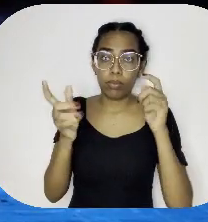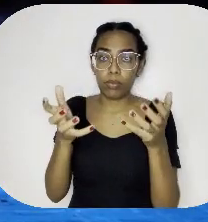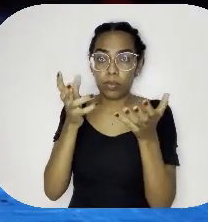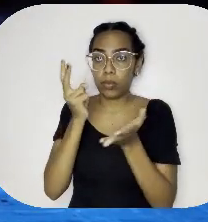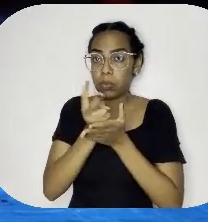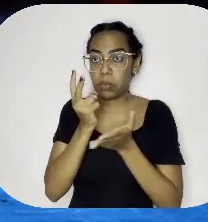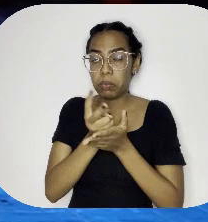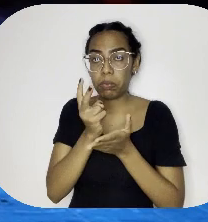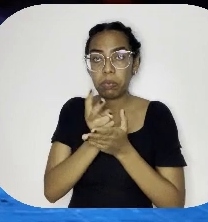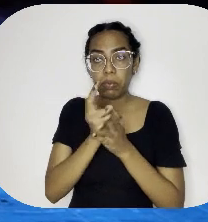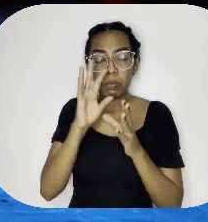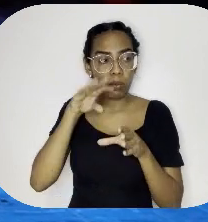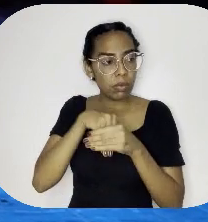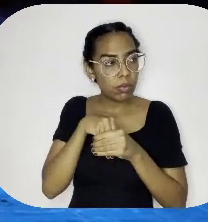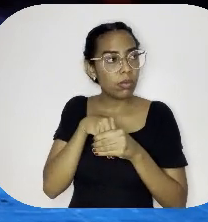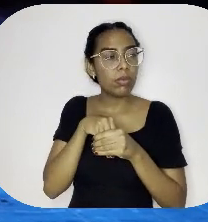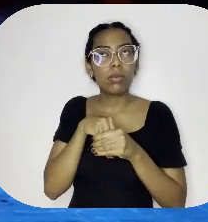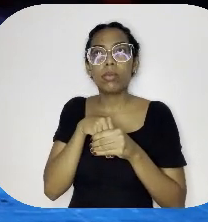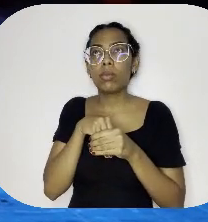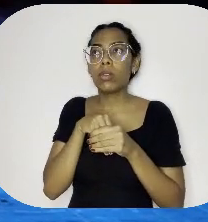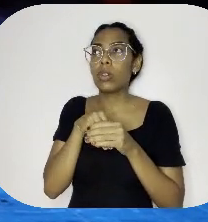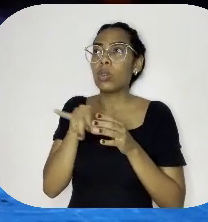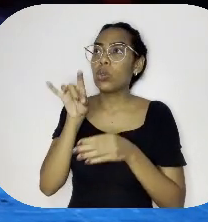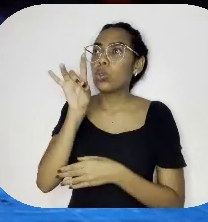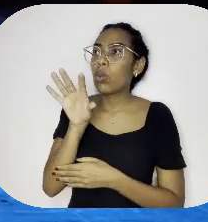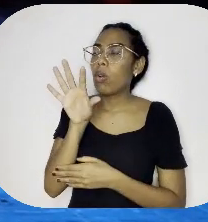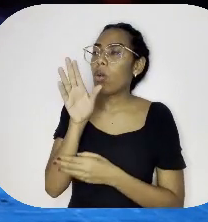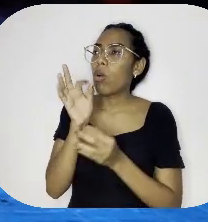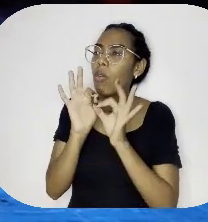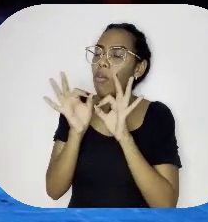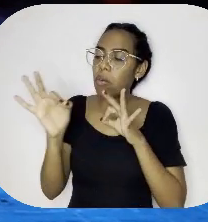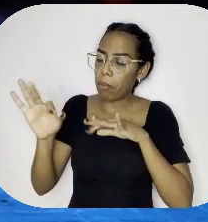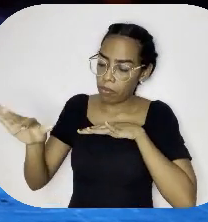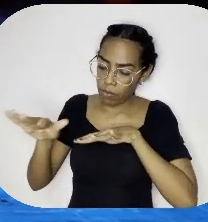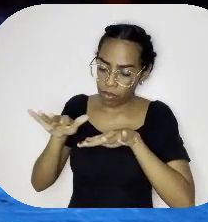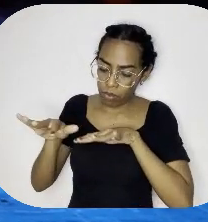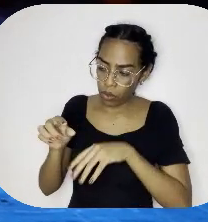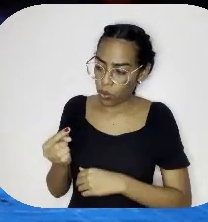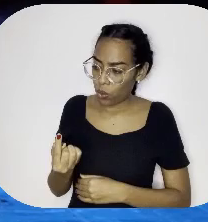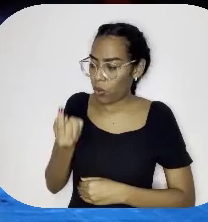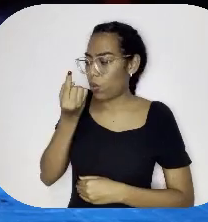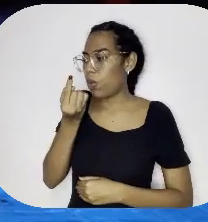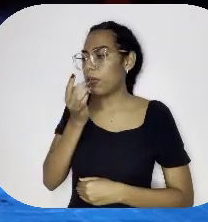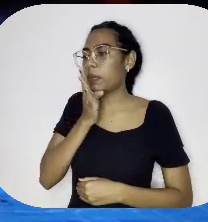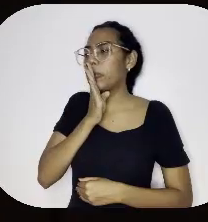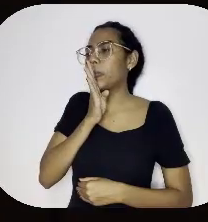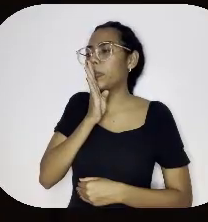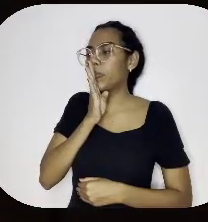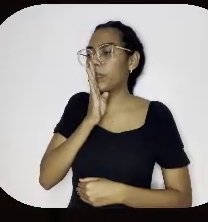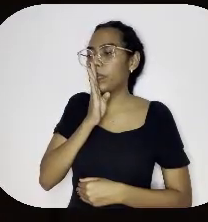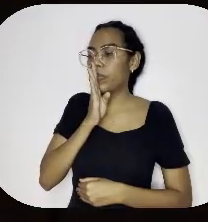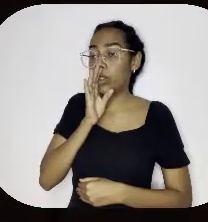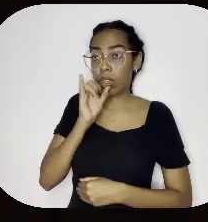Quando meu olhar se perder no nada, por favor, não me despertem. Quero reter,